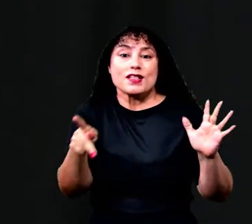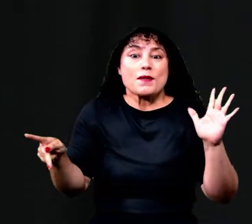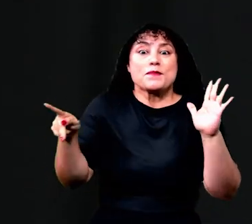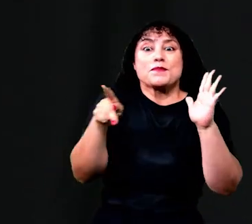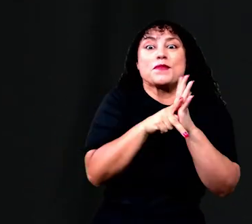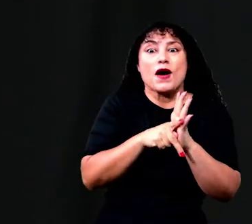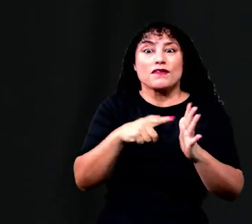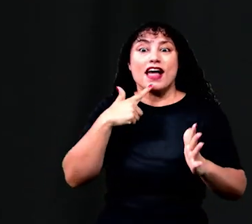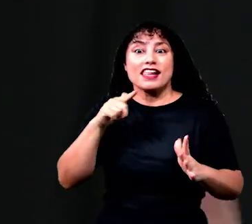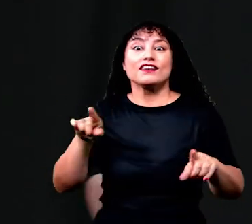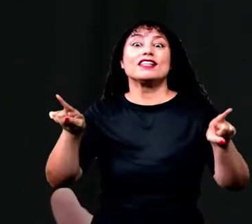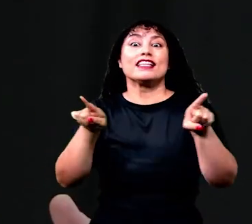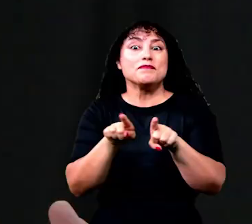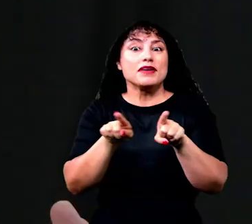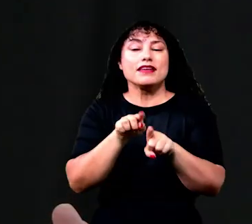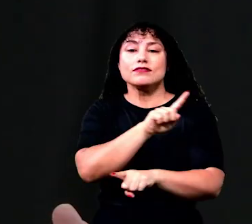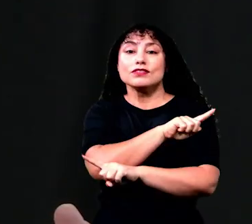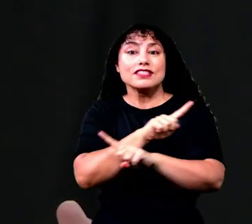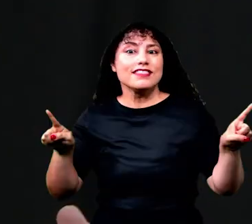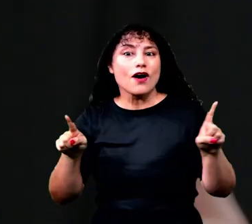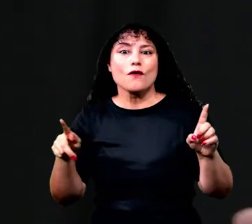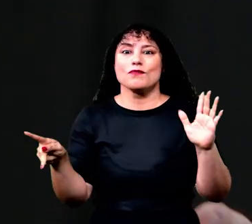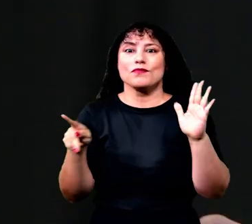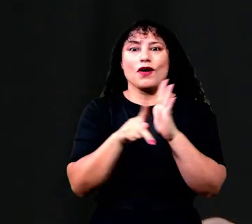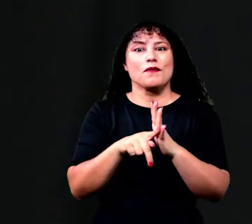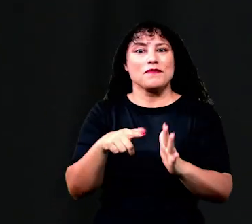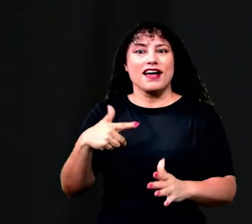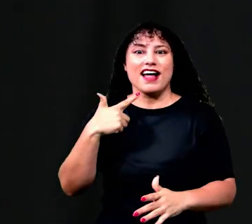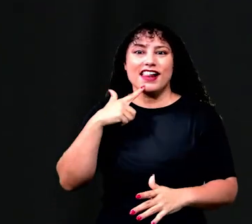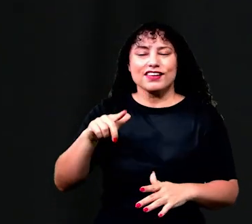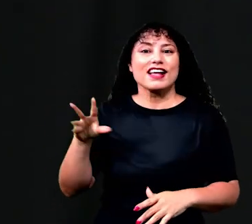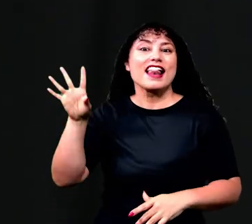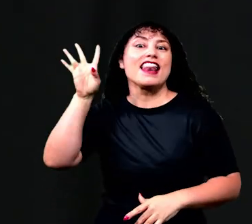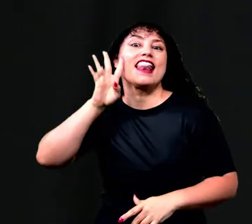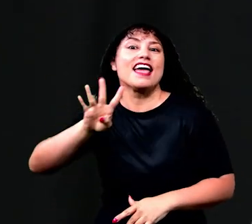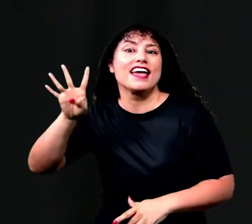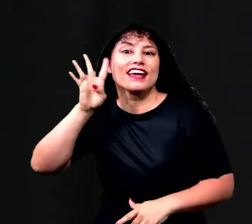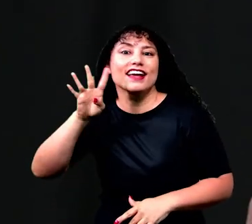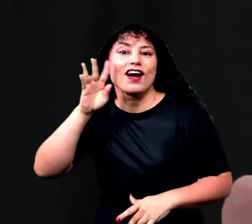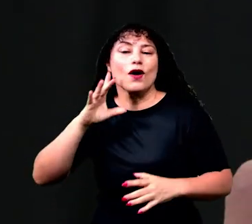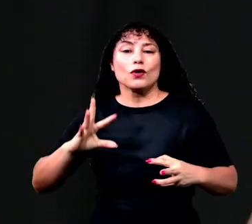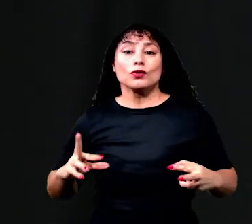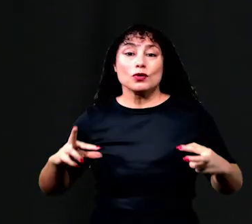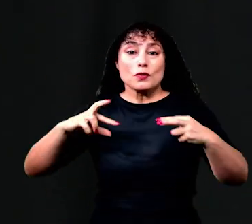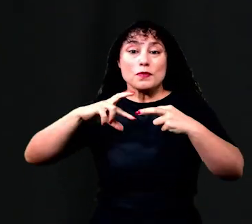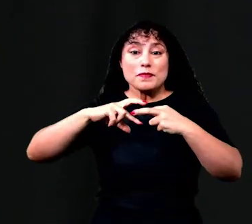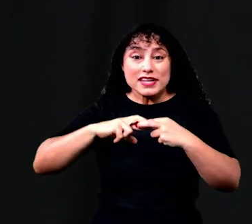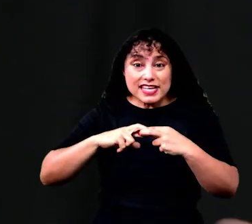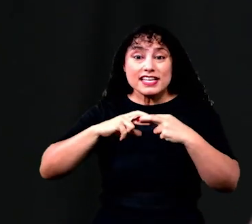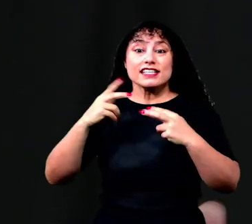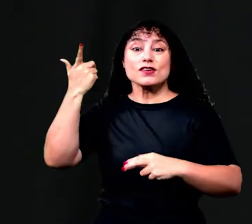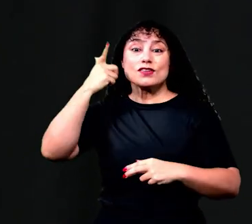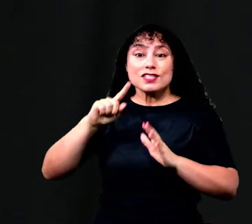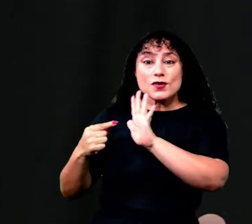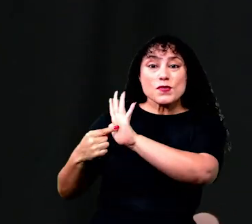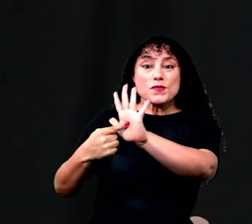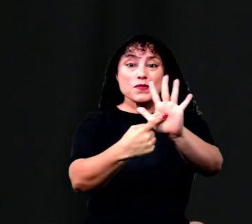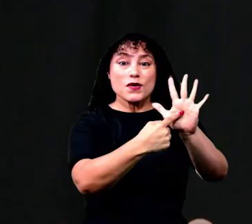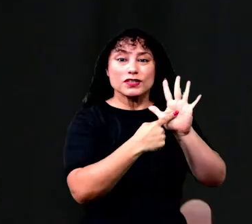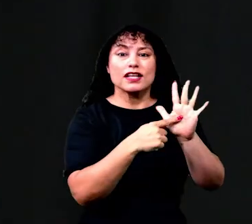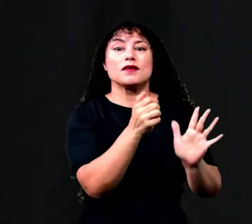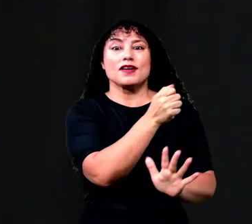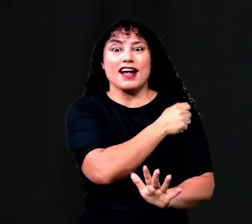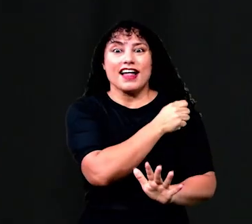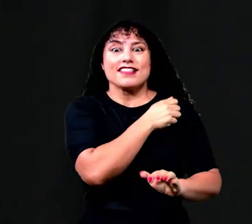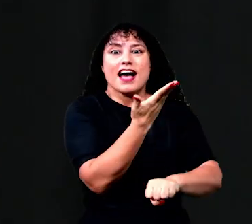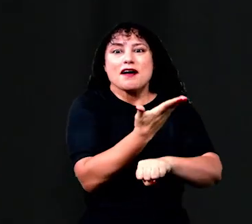não nativos, né? E o mais legal do BRICS é que a gente conseguiu mostrar para os estudantes,